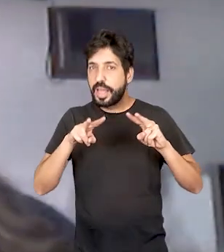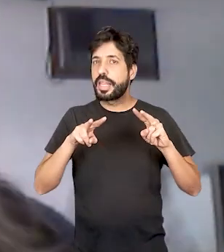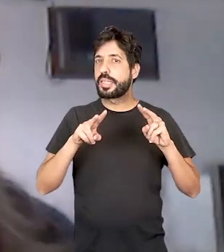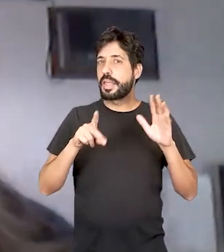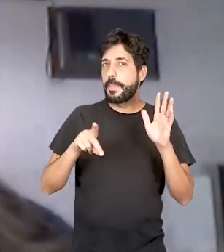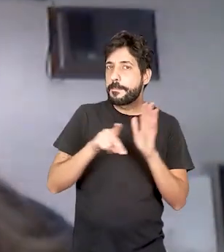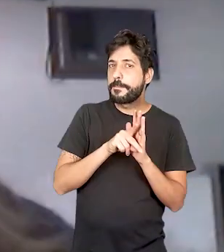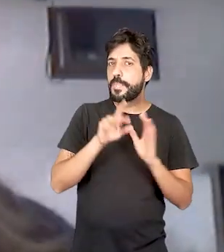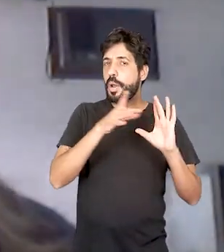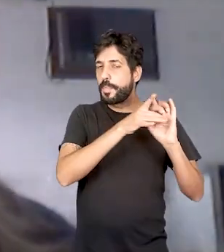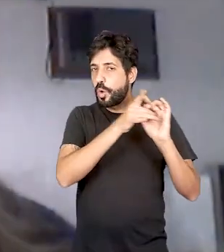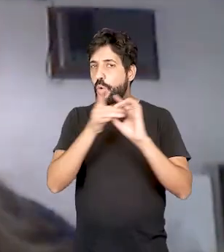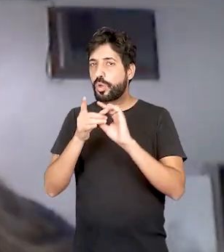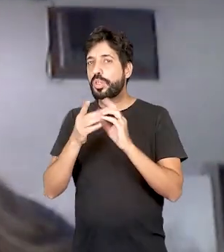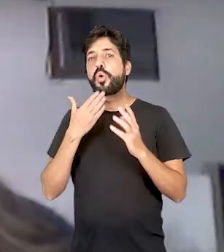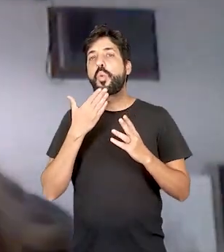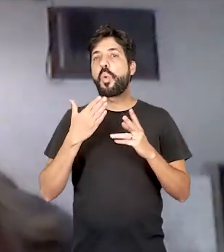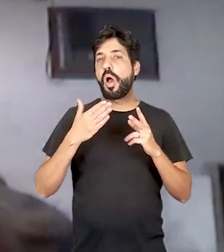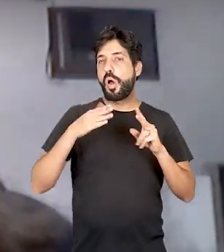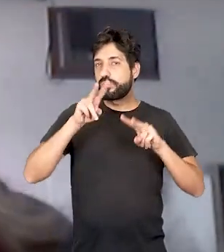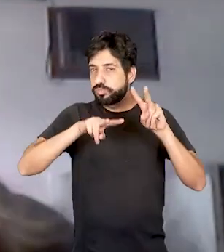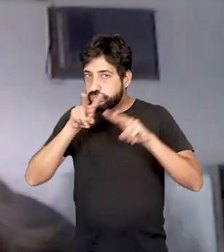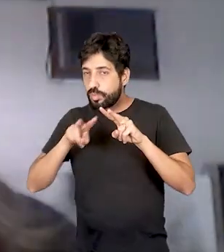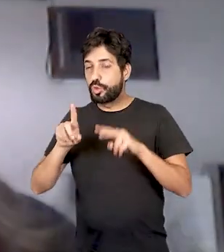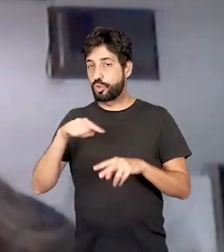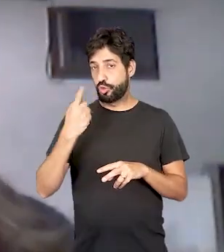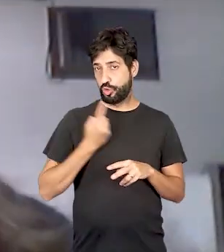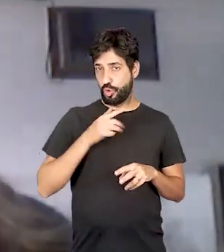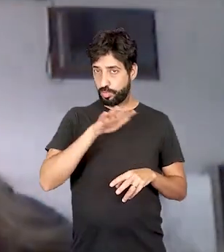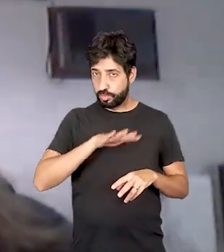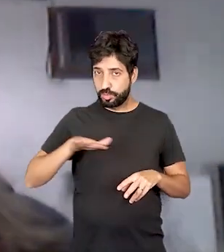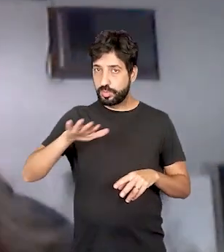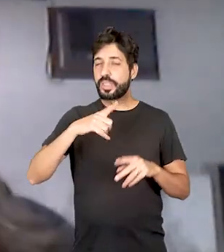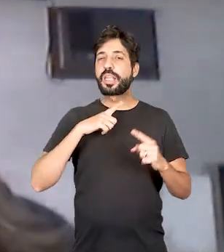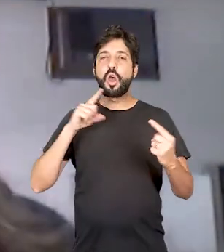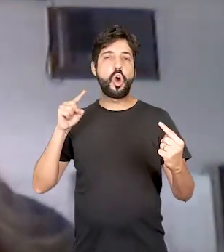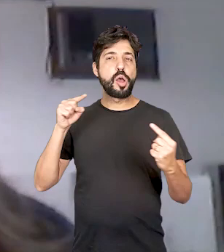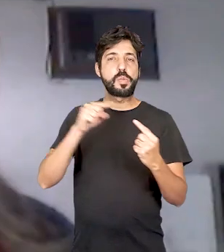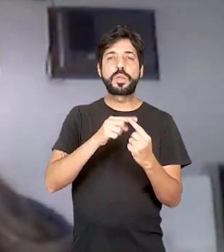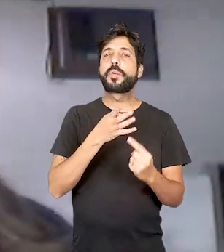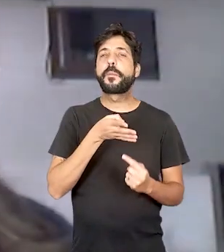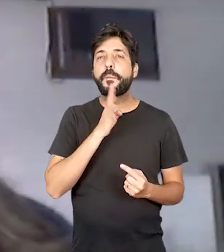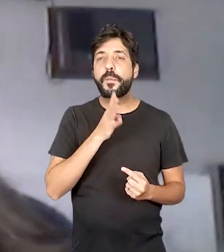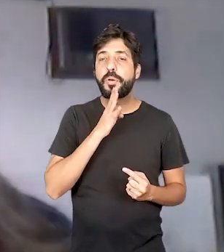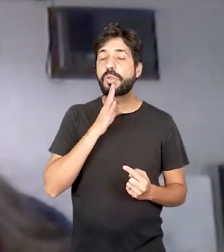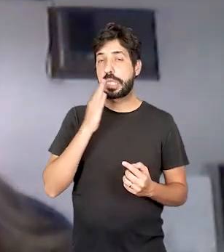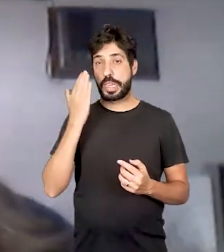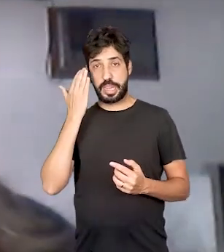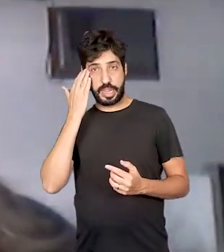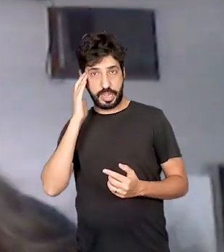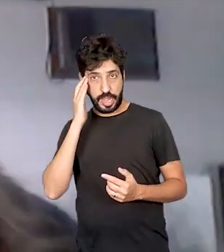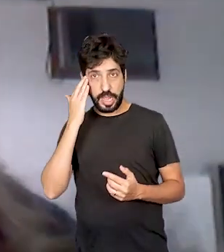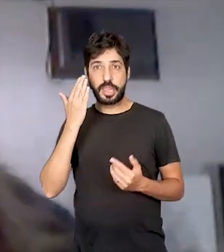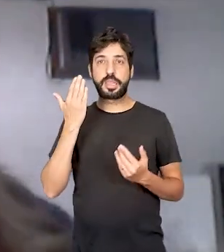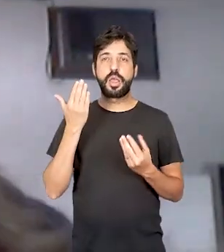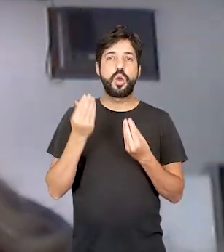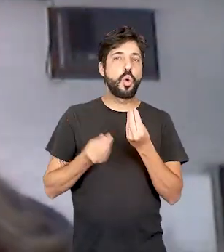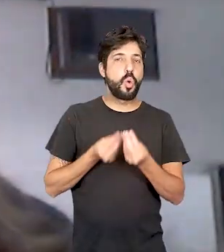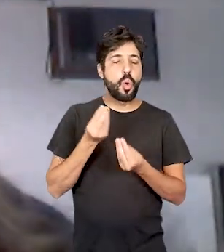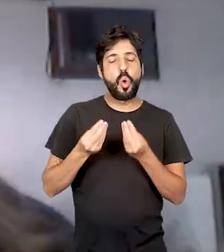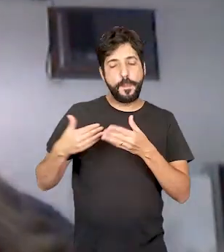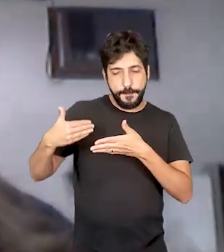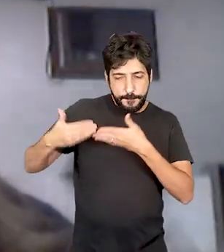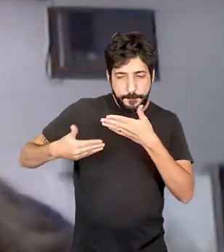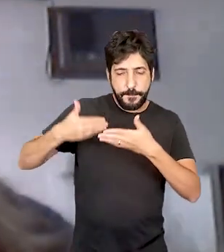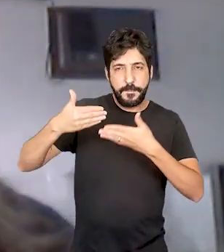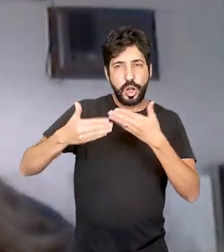contexto em que a avaliação está sendo realizada. No nosso cenário, a avaliação tem como objetivo conhecer e compreender o modo como